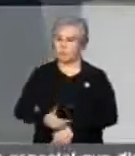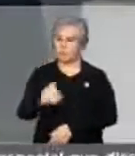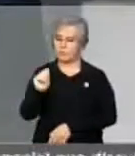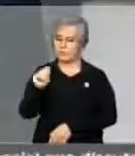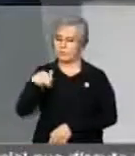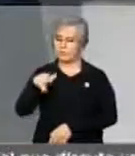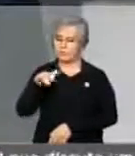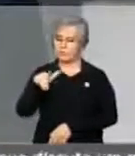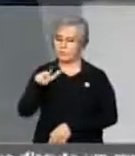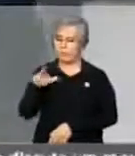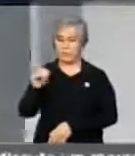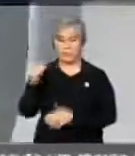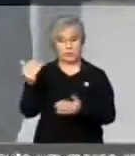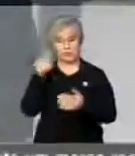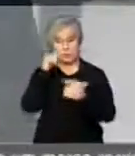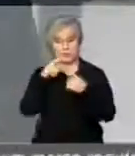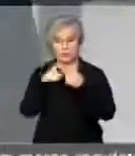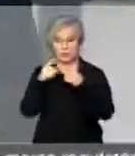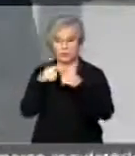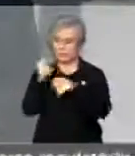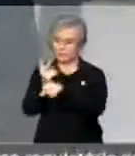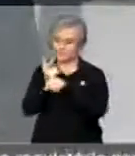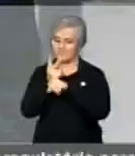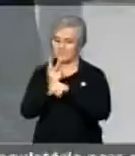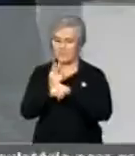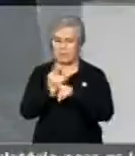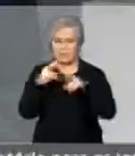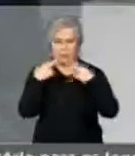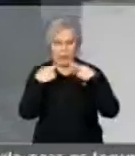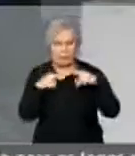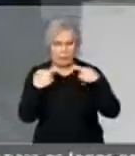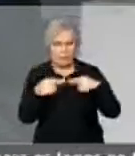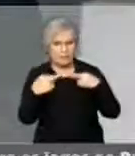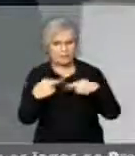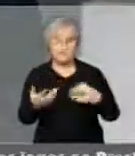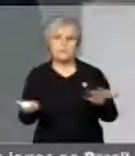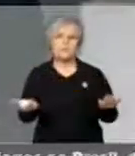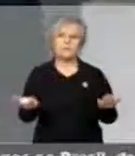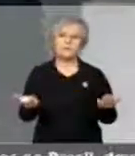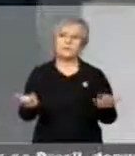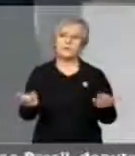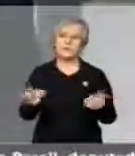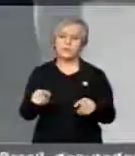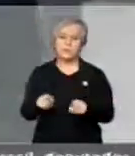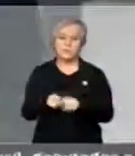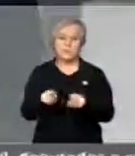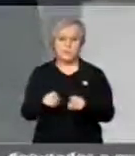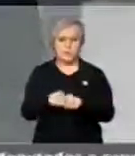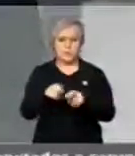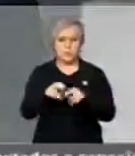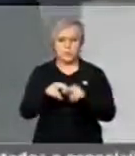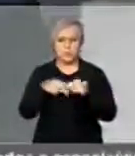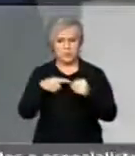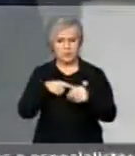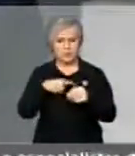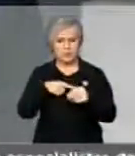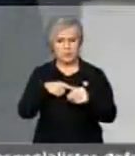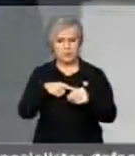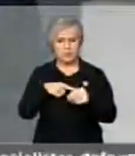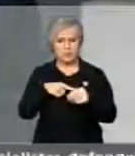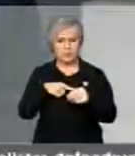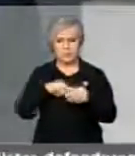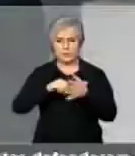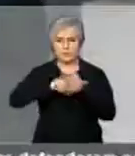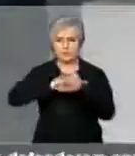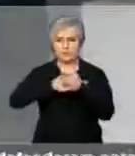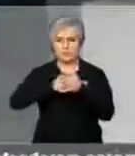e a doutora nos procurou reclamando inclusive de suspensão na troca da empresa